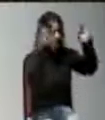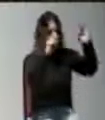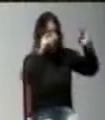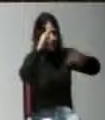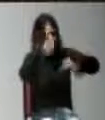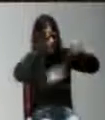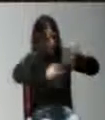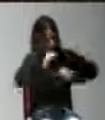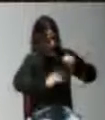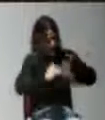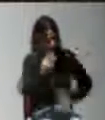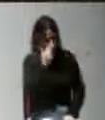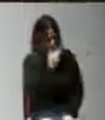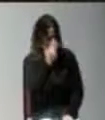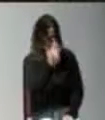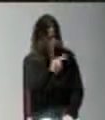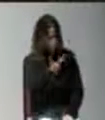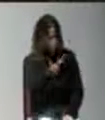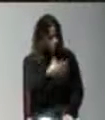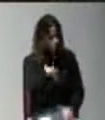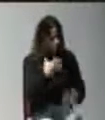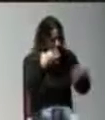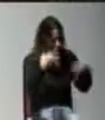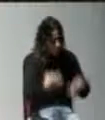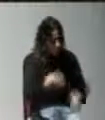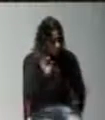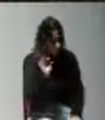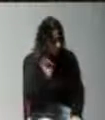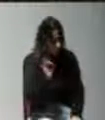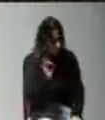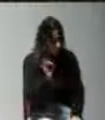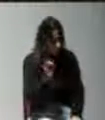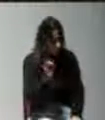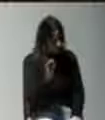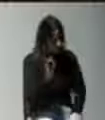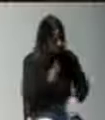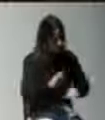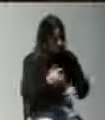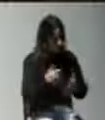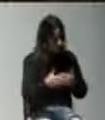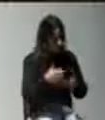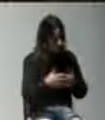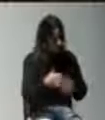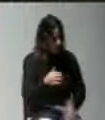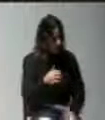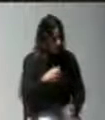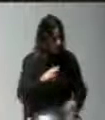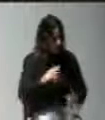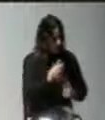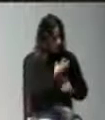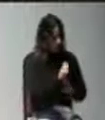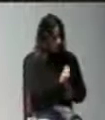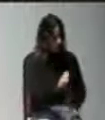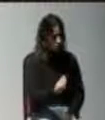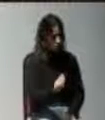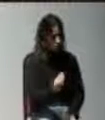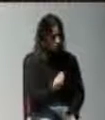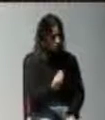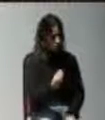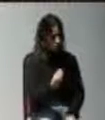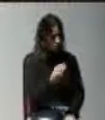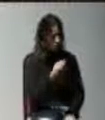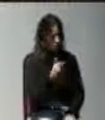práticas de salvacionismo, afirmando levianamente que, bom, qualquer arte, então, se é arte, está tudo bem. Chico